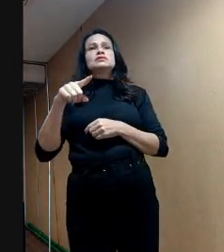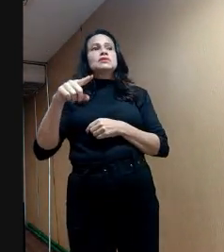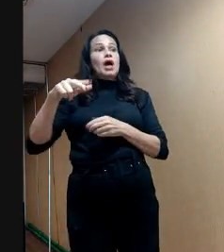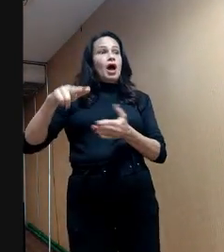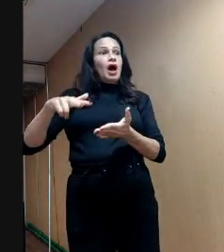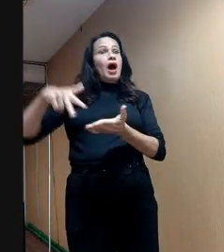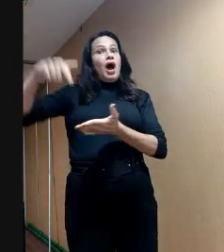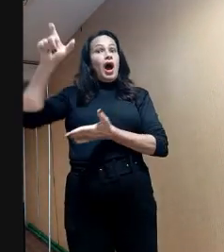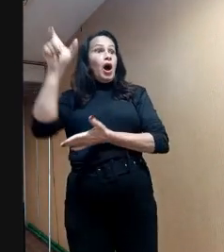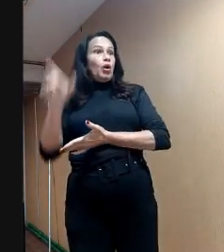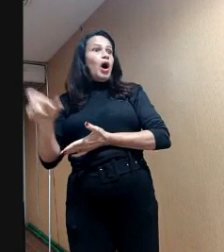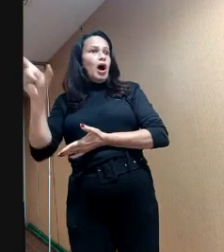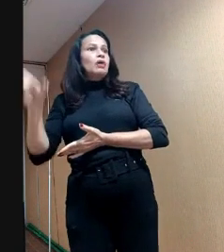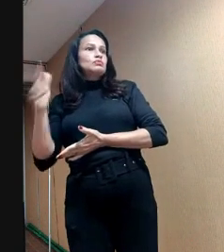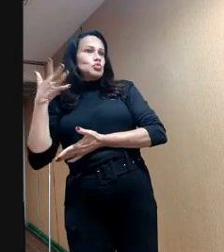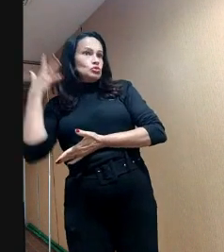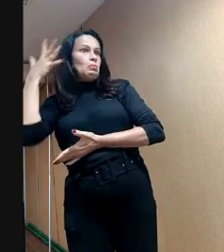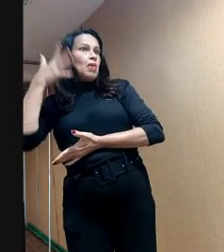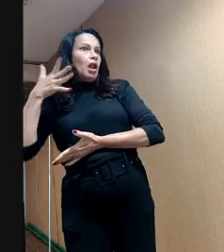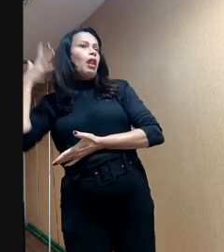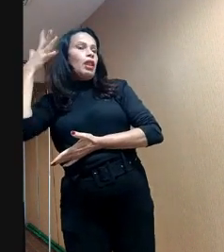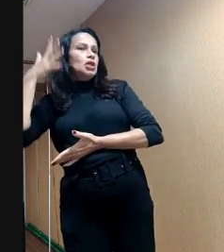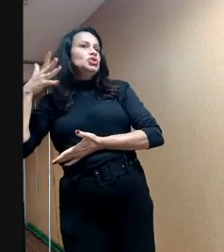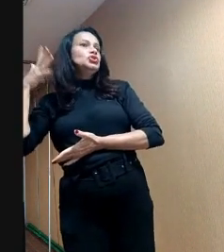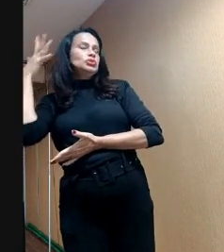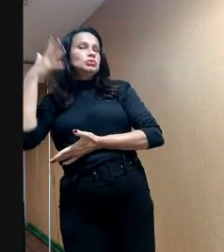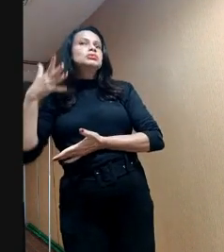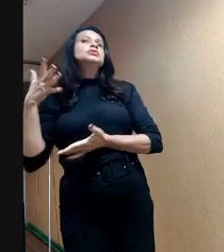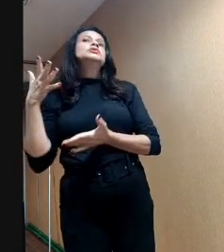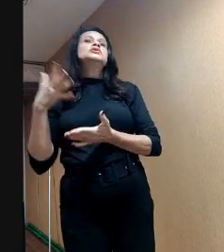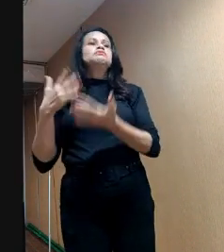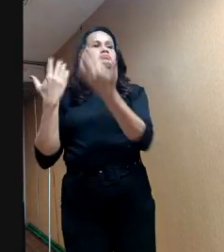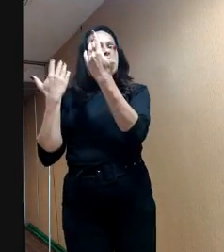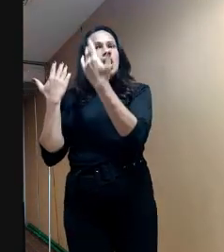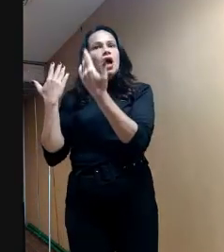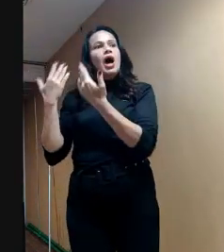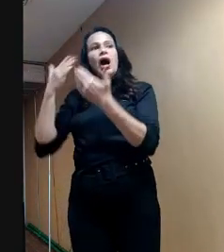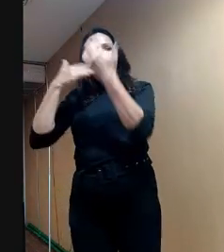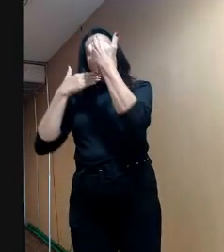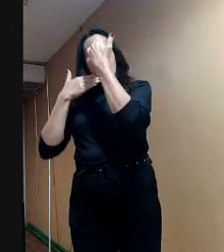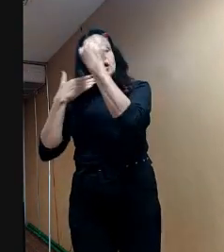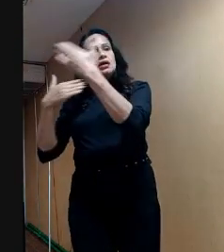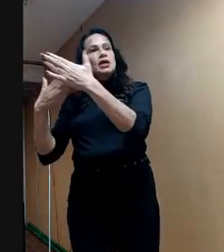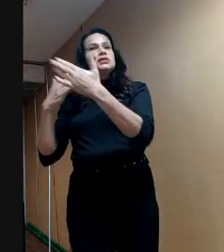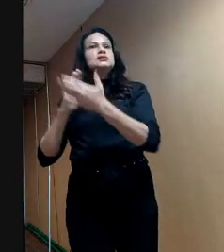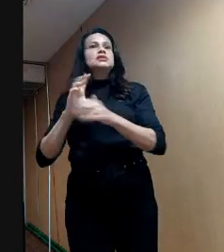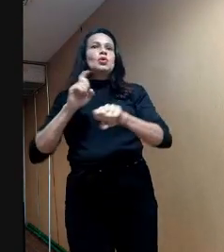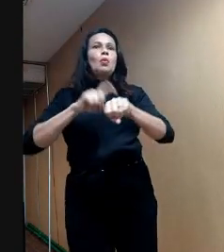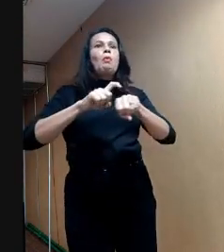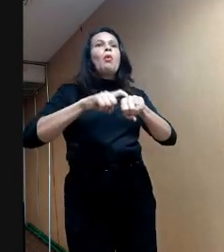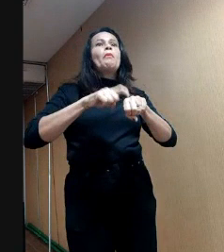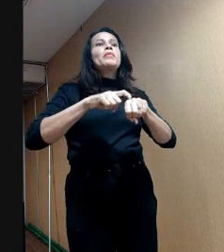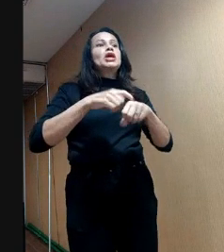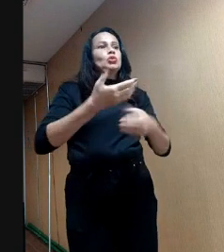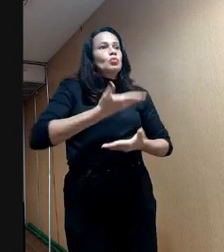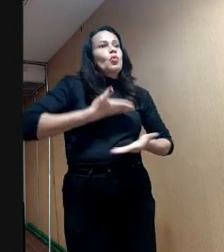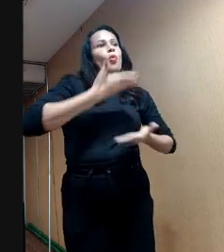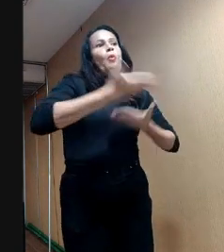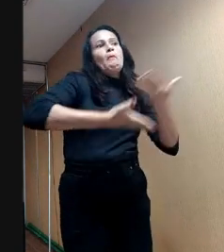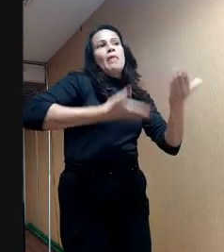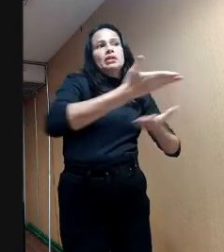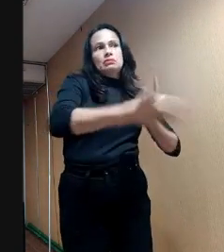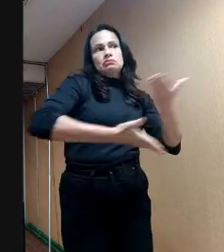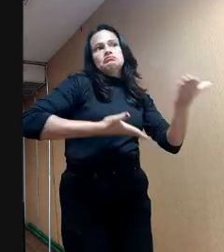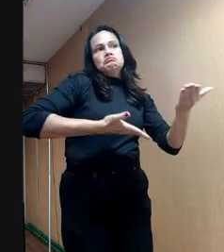convidados externos que participarão desse momento, por compartilhar seus conhecimentos conosco,